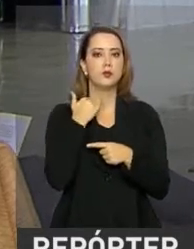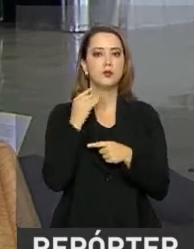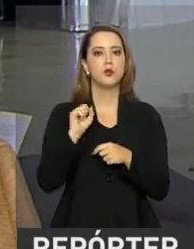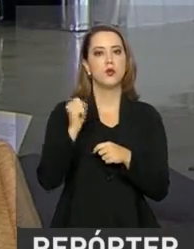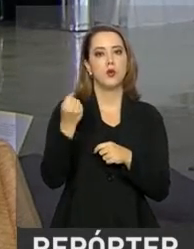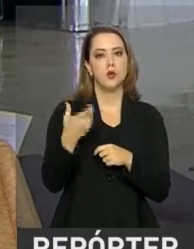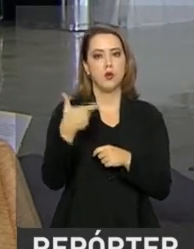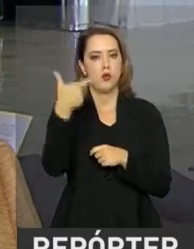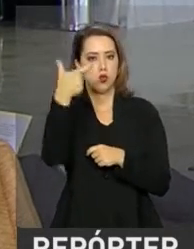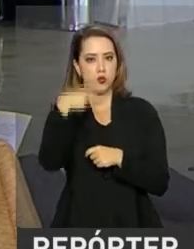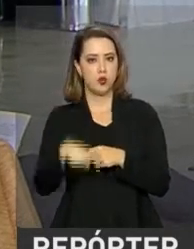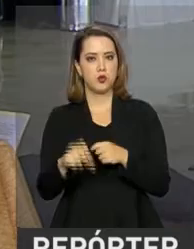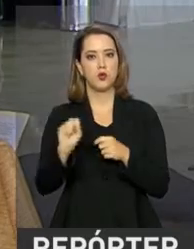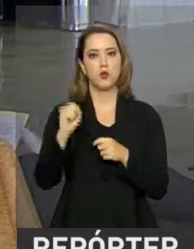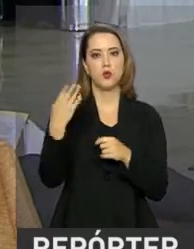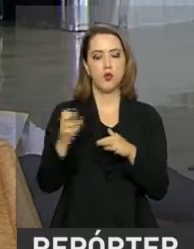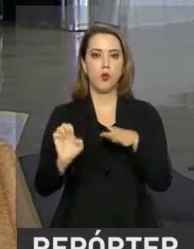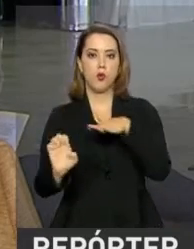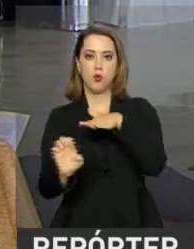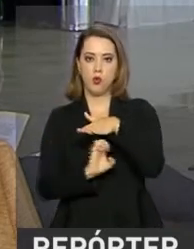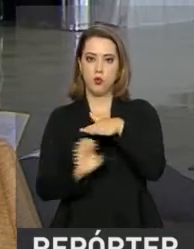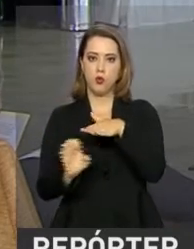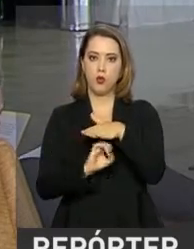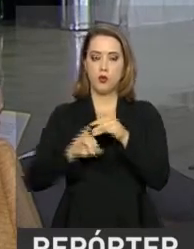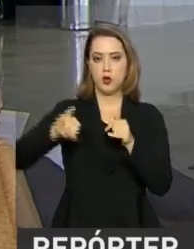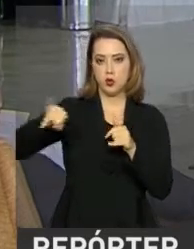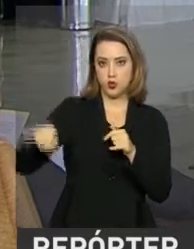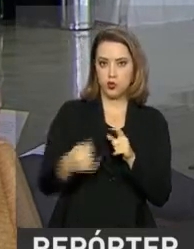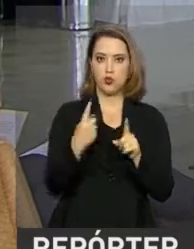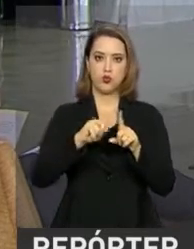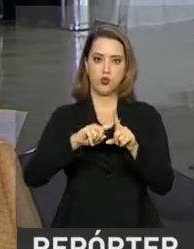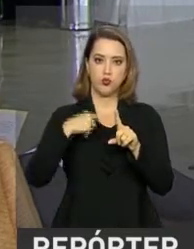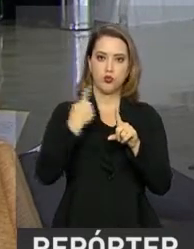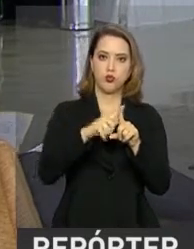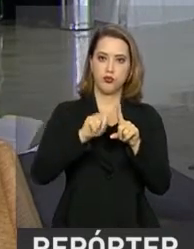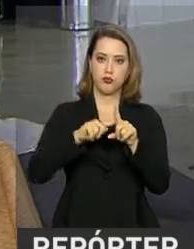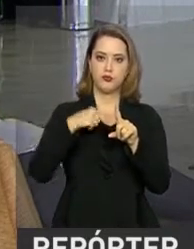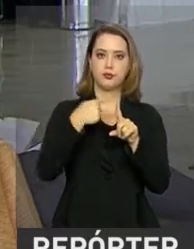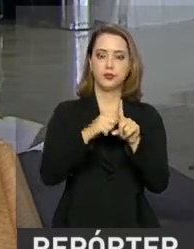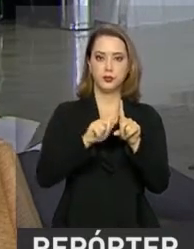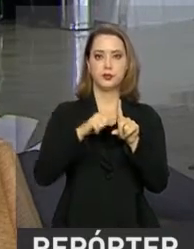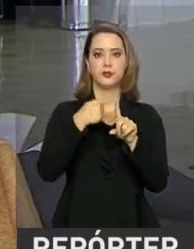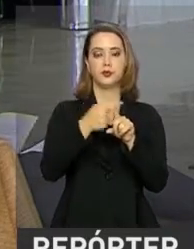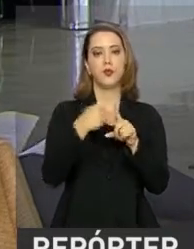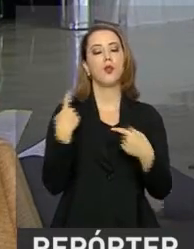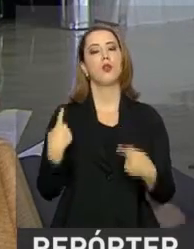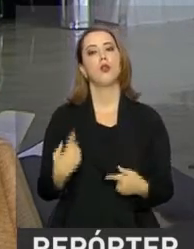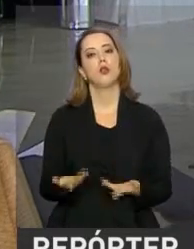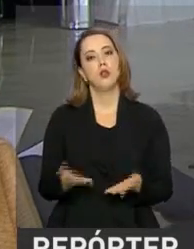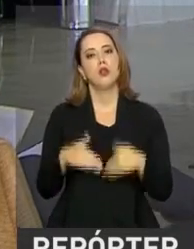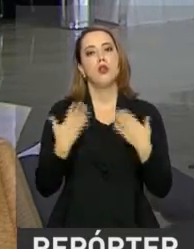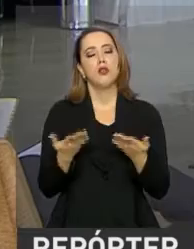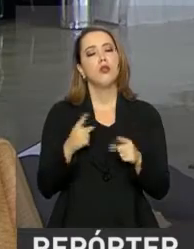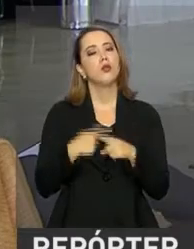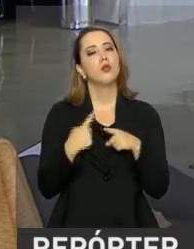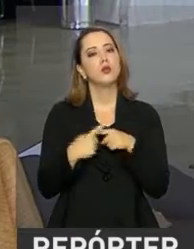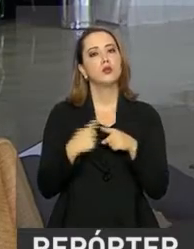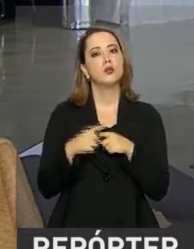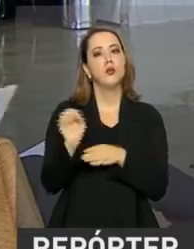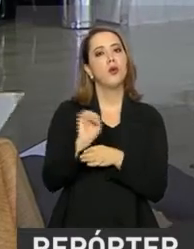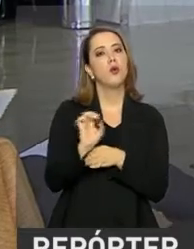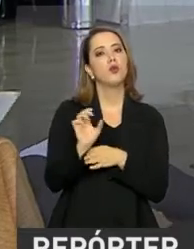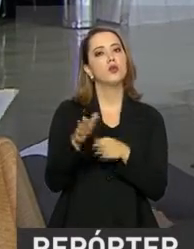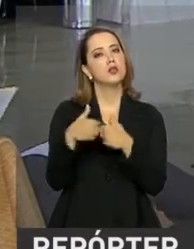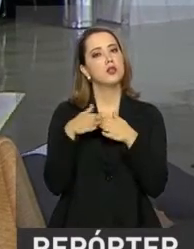pessoa jurídica os juros são compostos ou seja juros sobre juros e por que os estados entraram com essas liminares